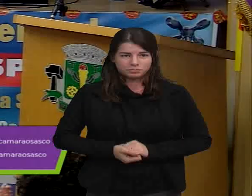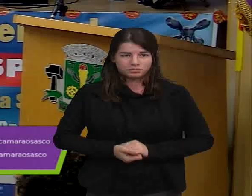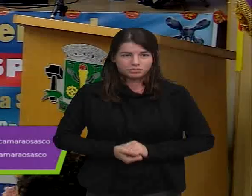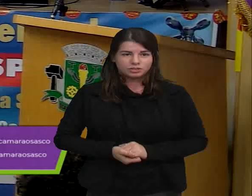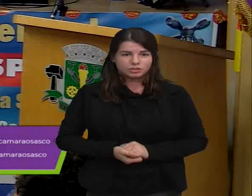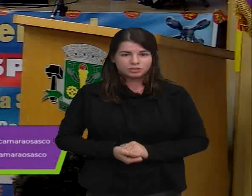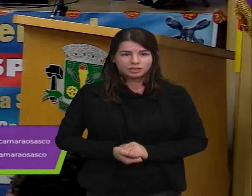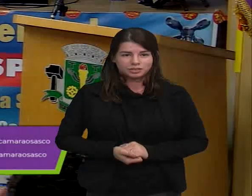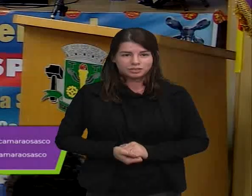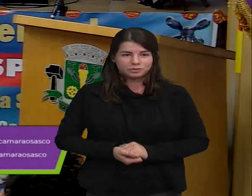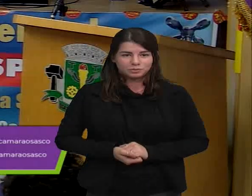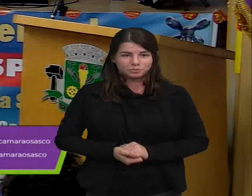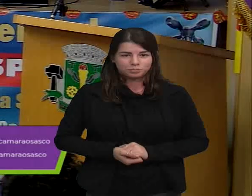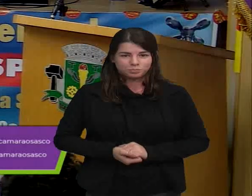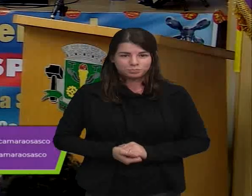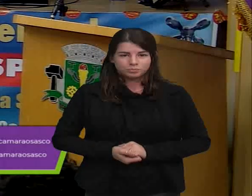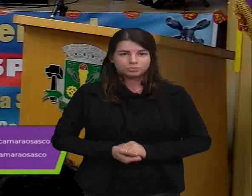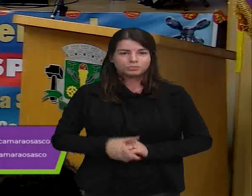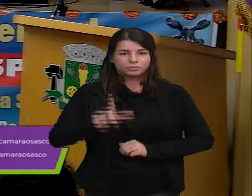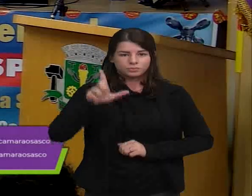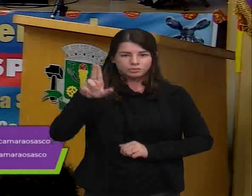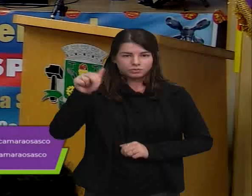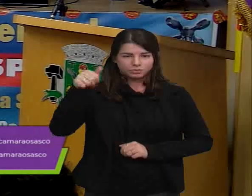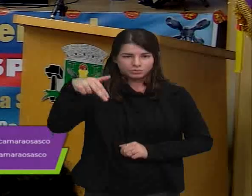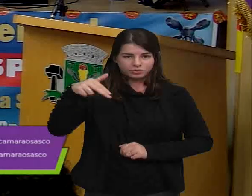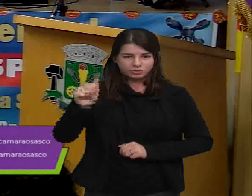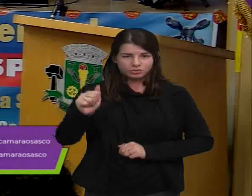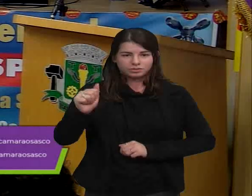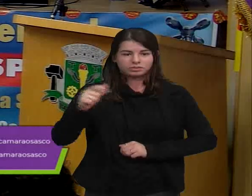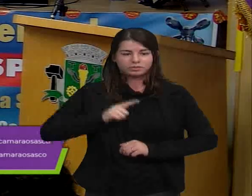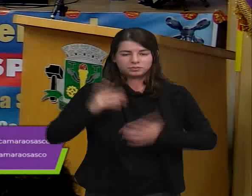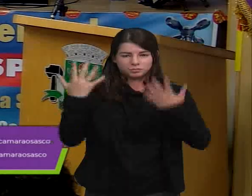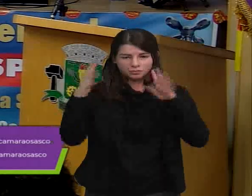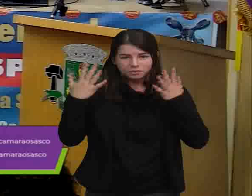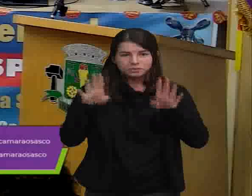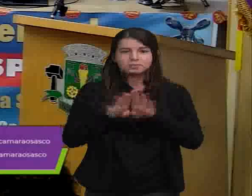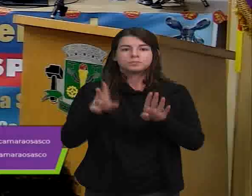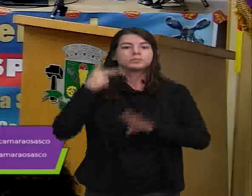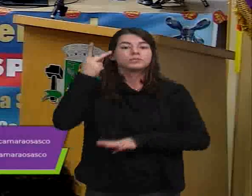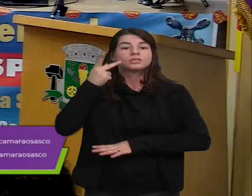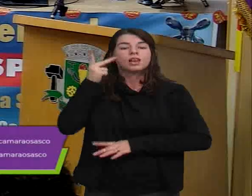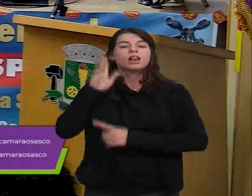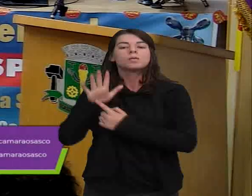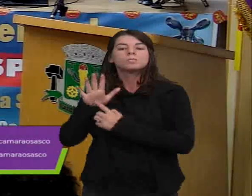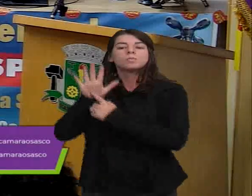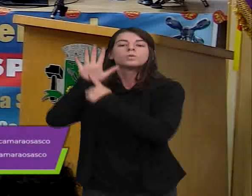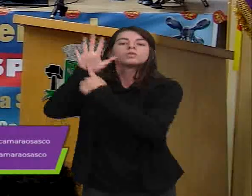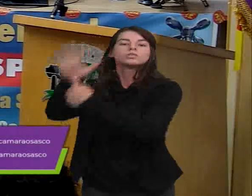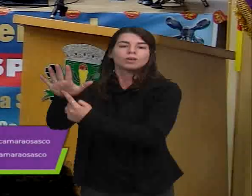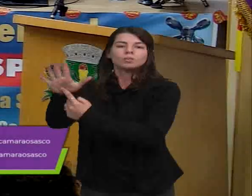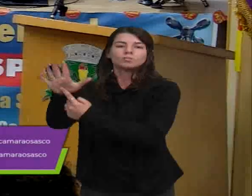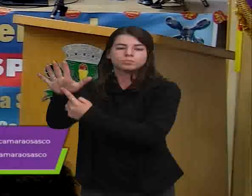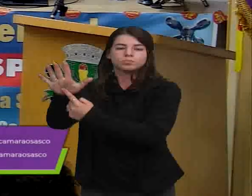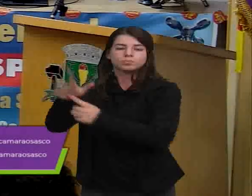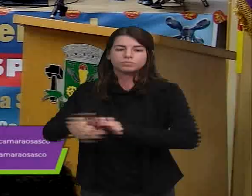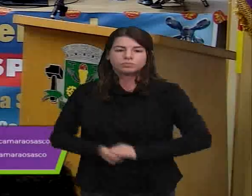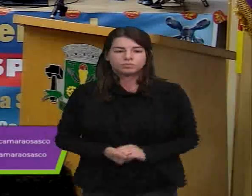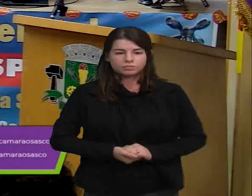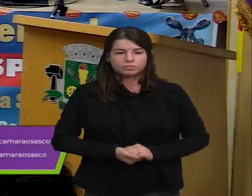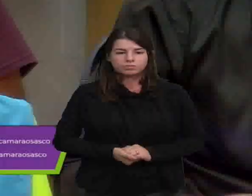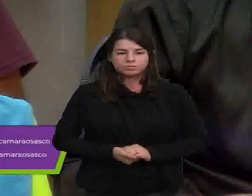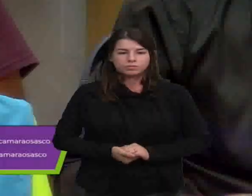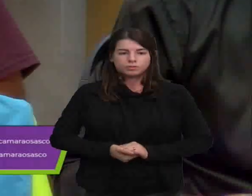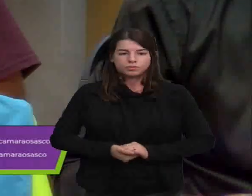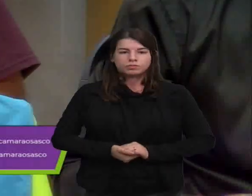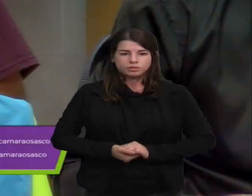A Luana merece palmas também, porque ela, a vereadora que denunciou e conseguiu abrir o processo